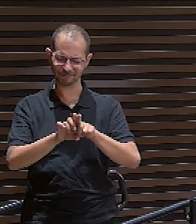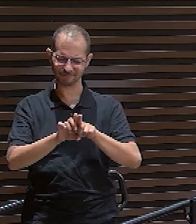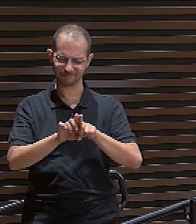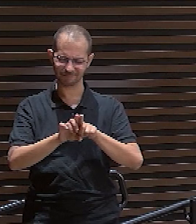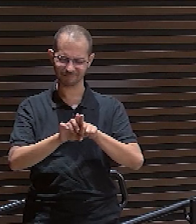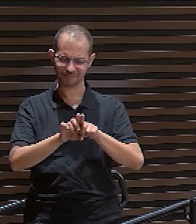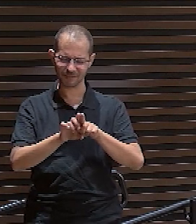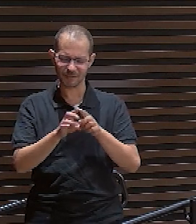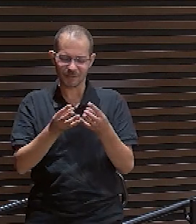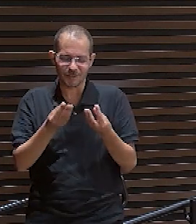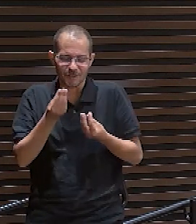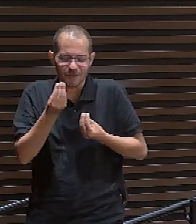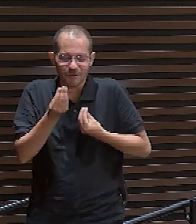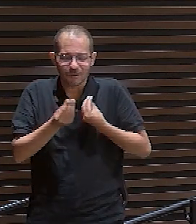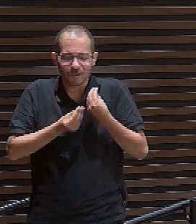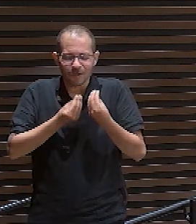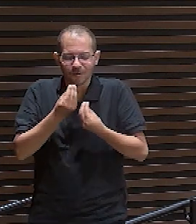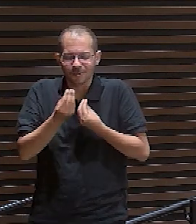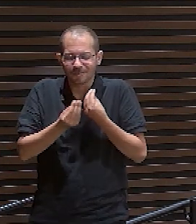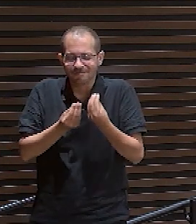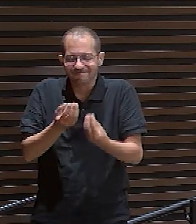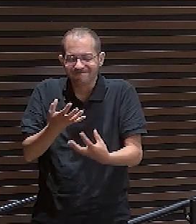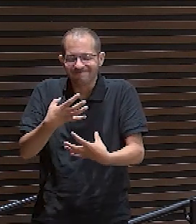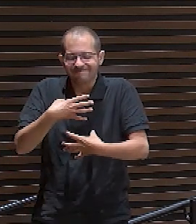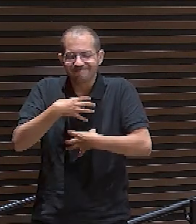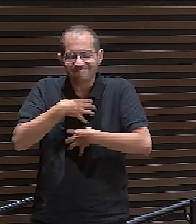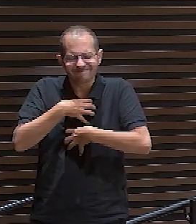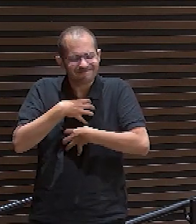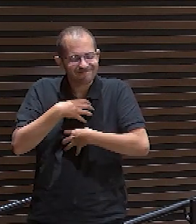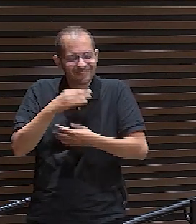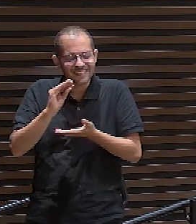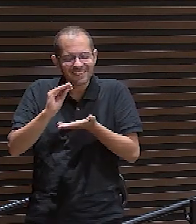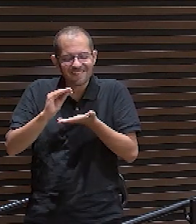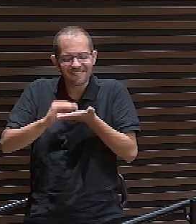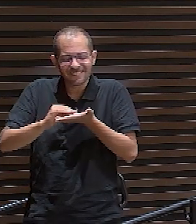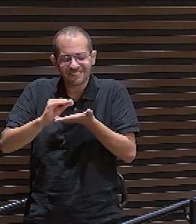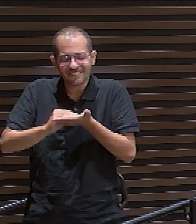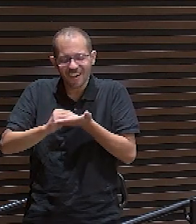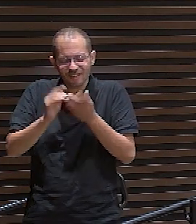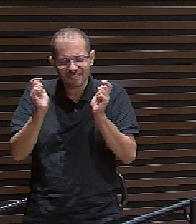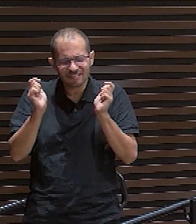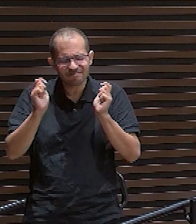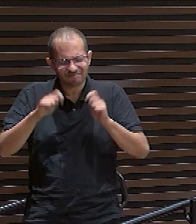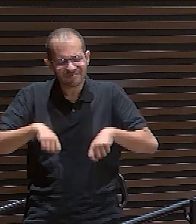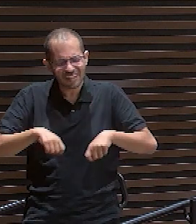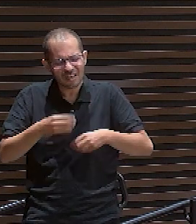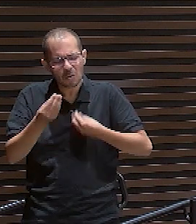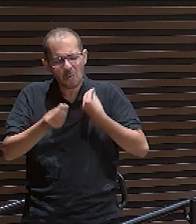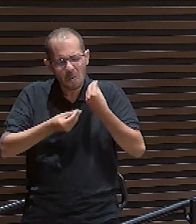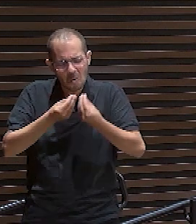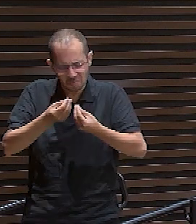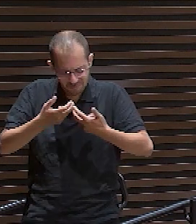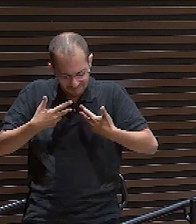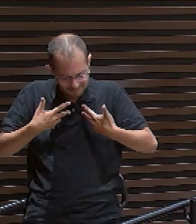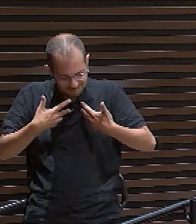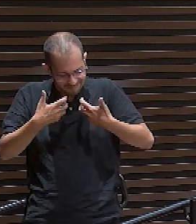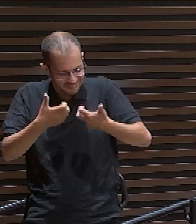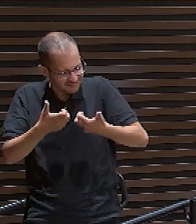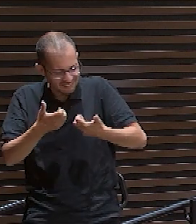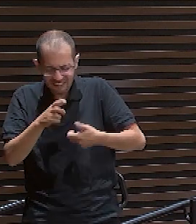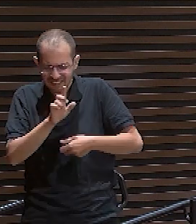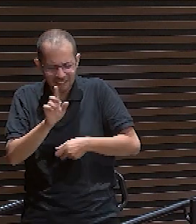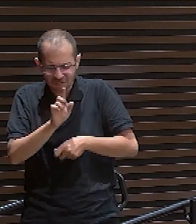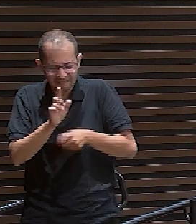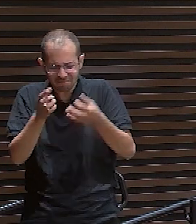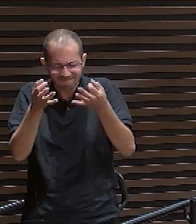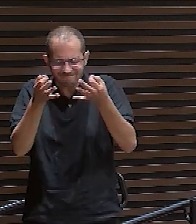como nos sentimos incapazes, como nos percebemos completamente inabilitados